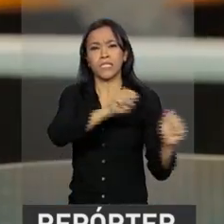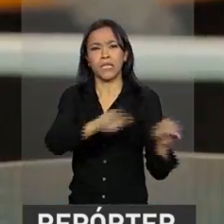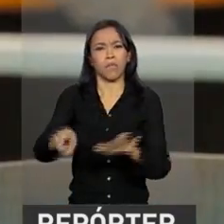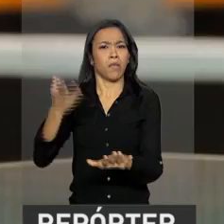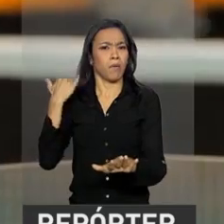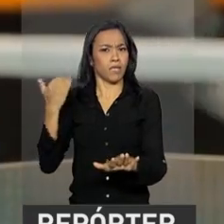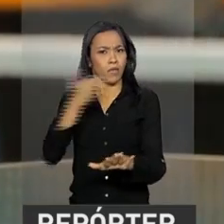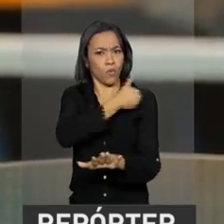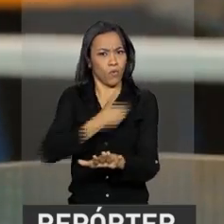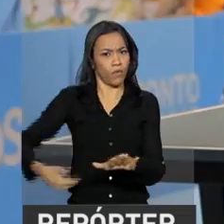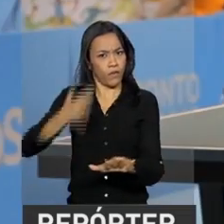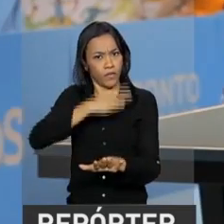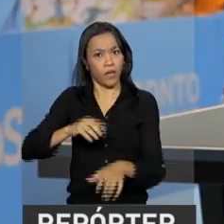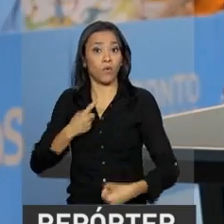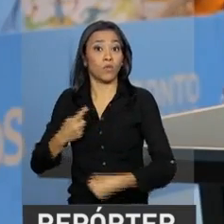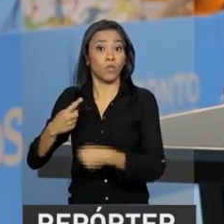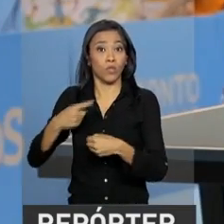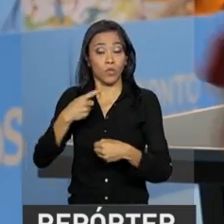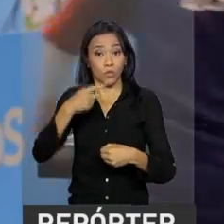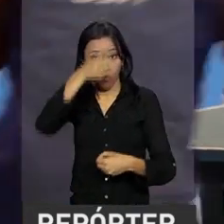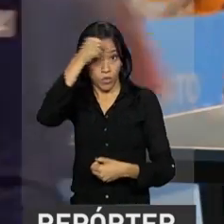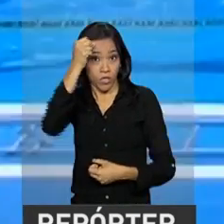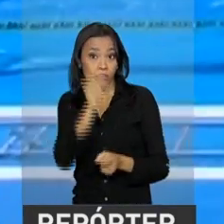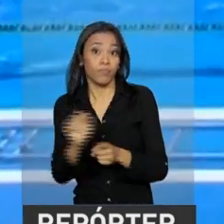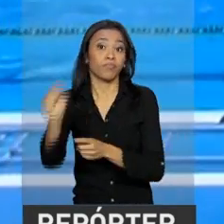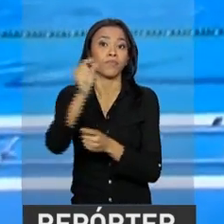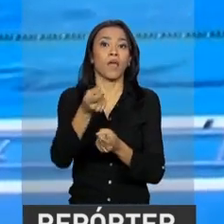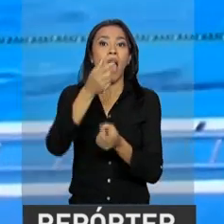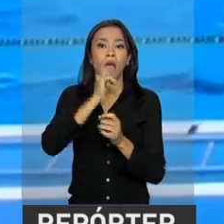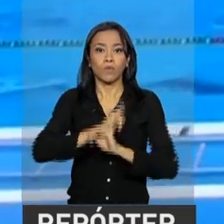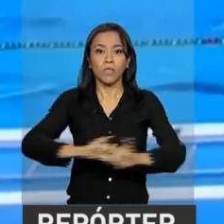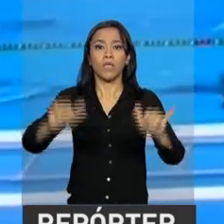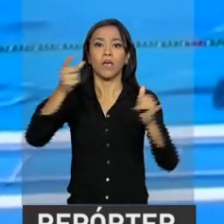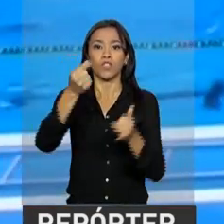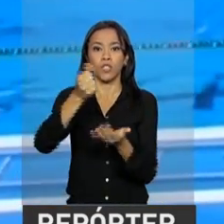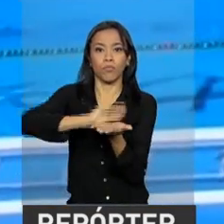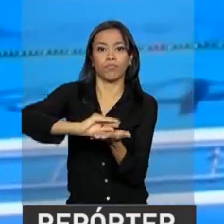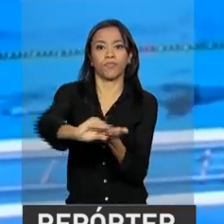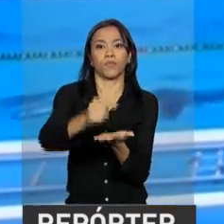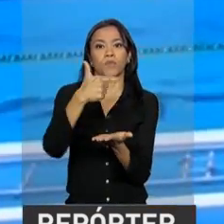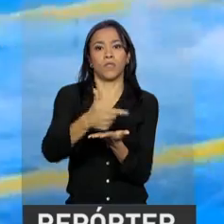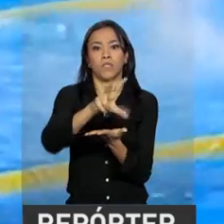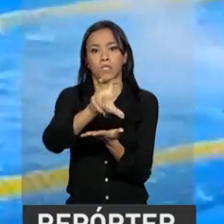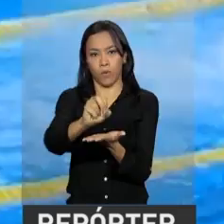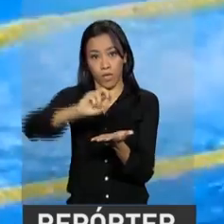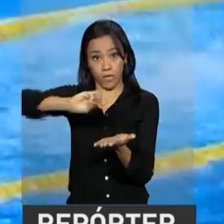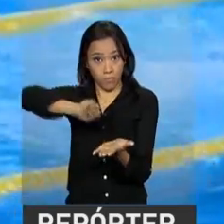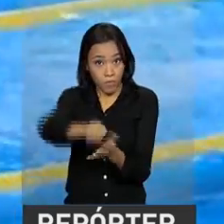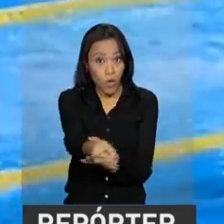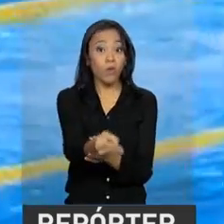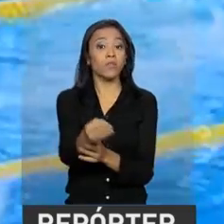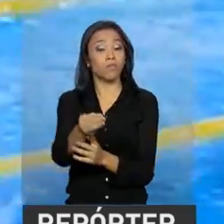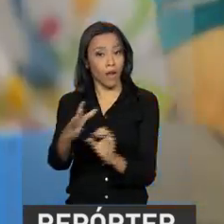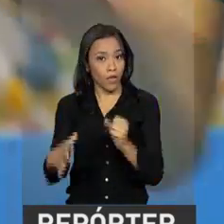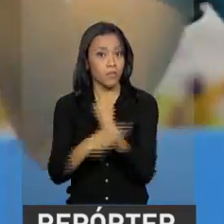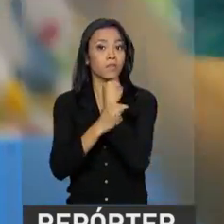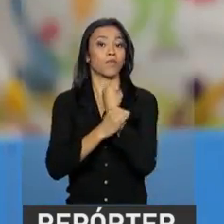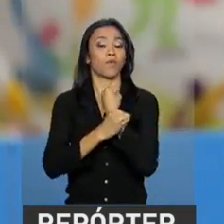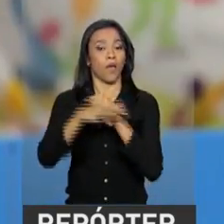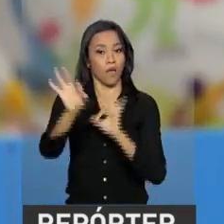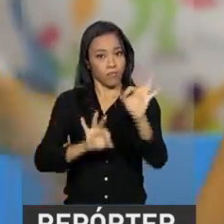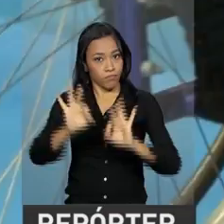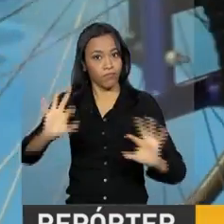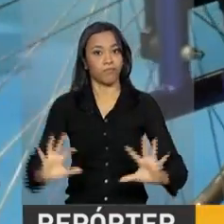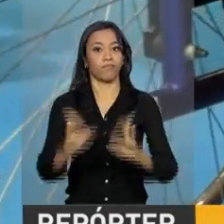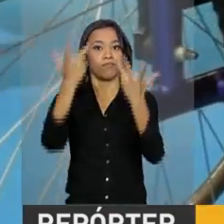passada o governo federal e os municípios anunciaram um repasse de 250 milhões de reais para garantir a realização do